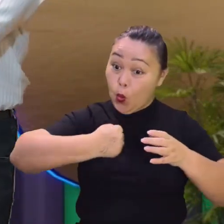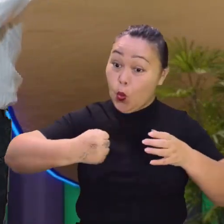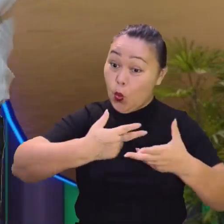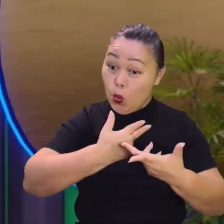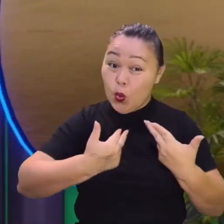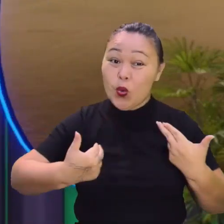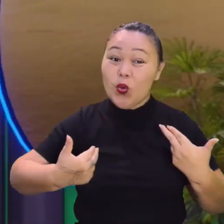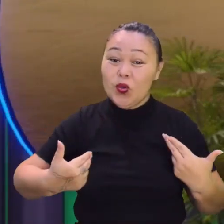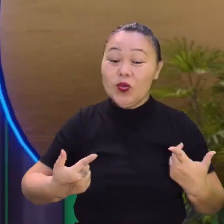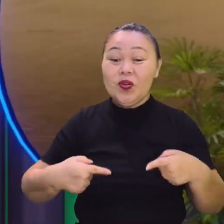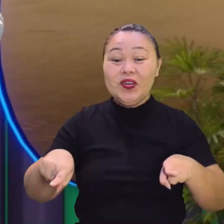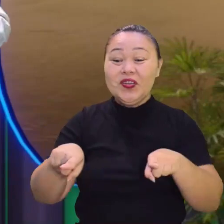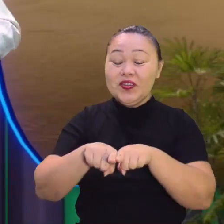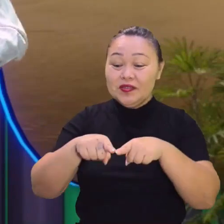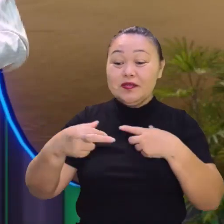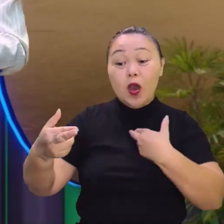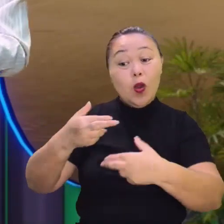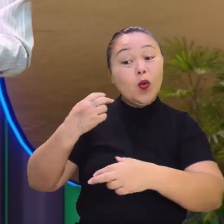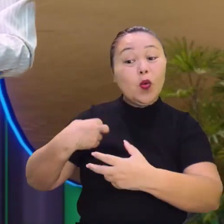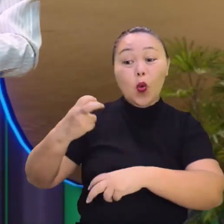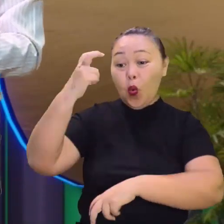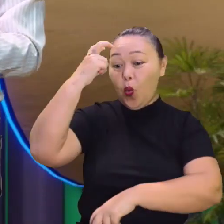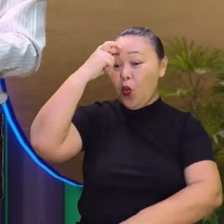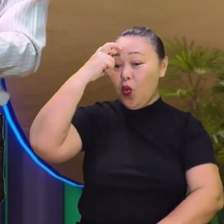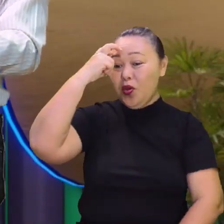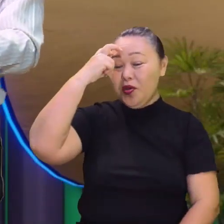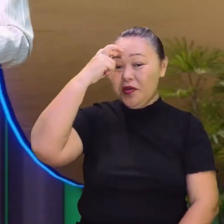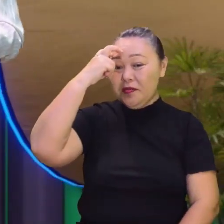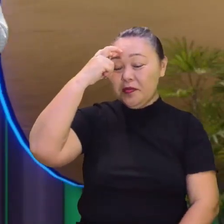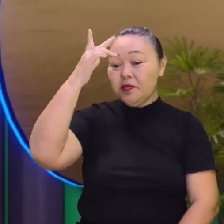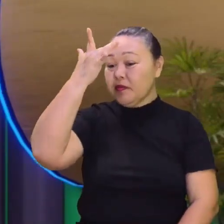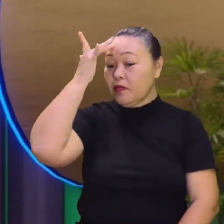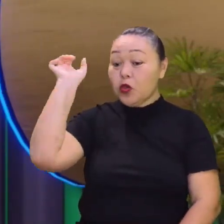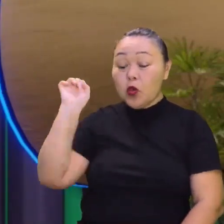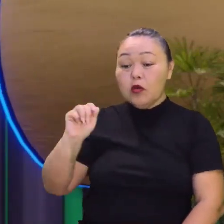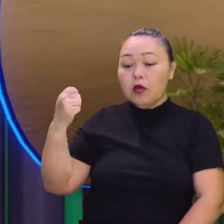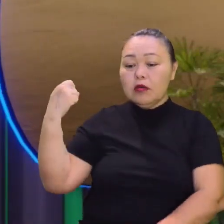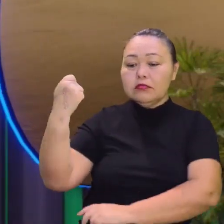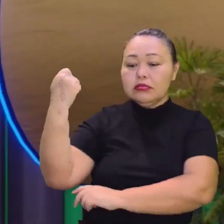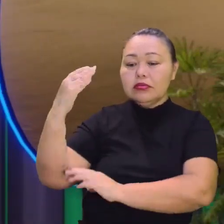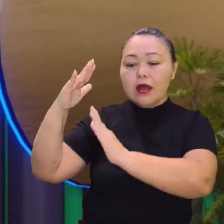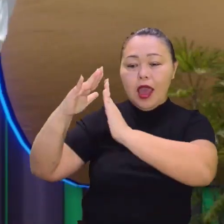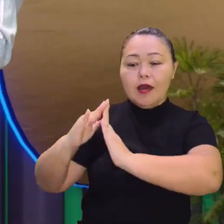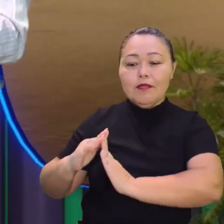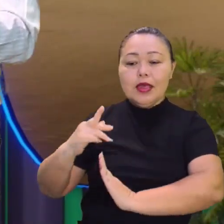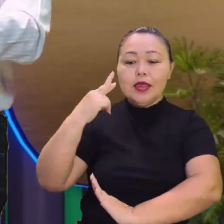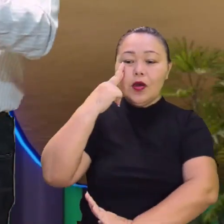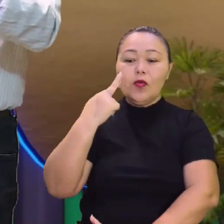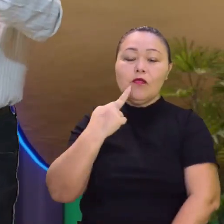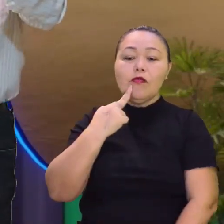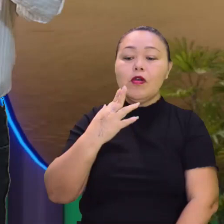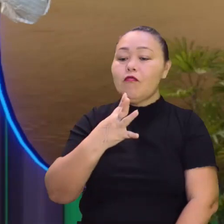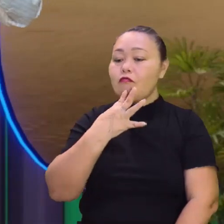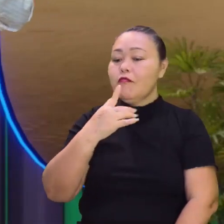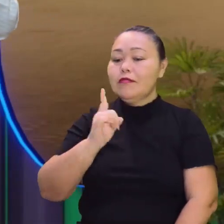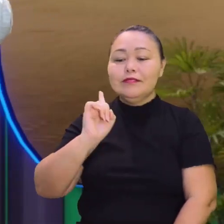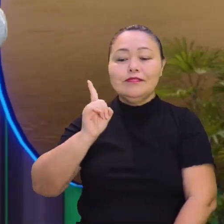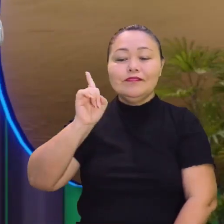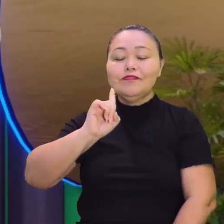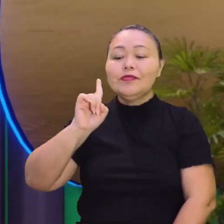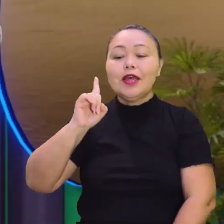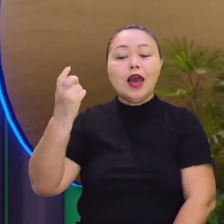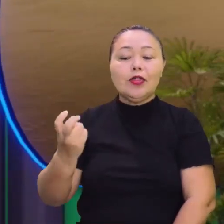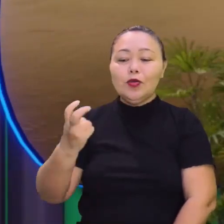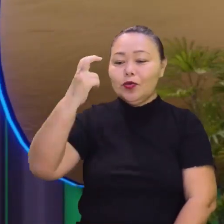e, inclusive, de intercâmbio cultural. Com certeza. Entre pessoas do Sul que habitam Rondônia, que não conhecem, às vezes, a